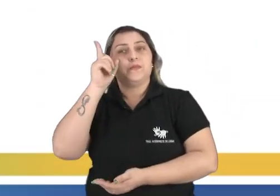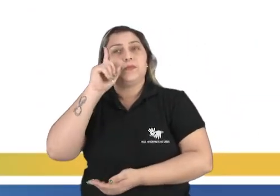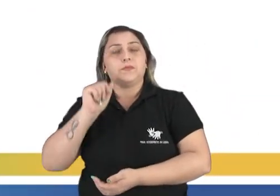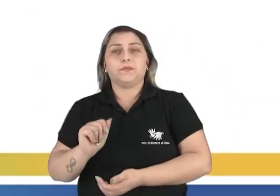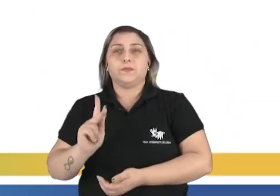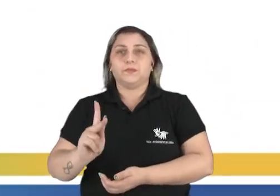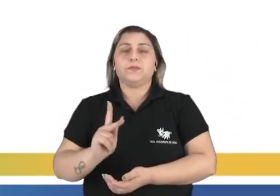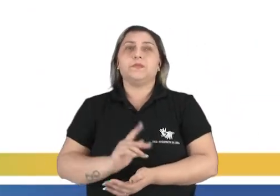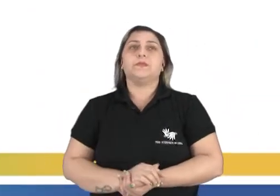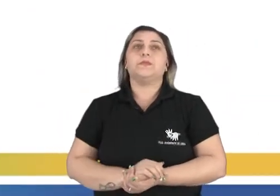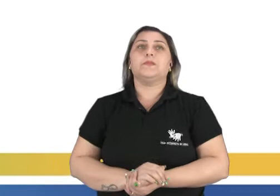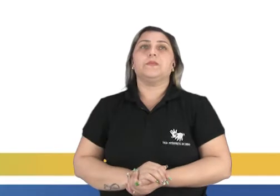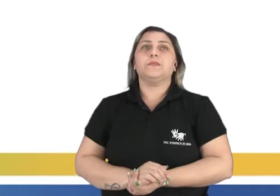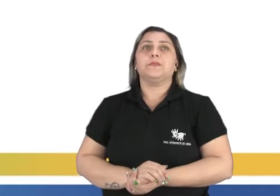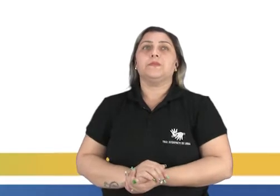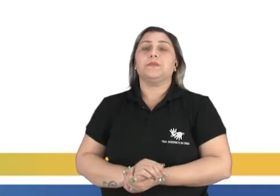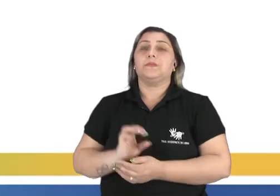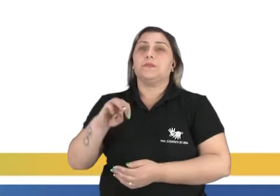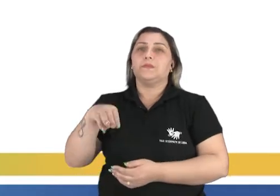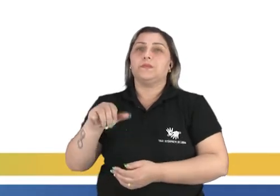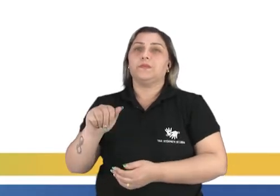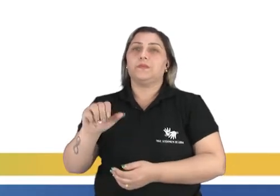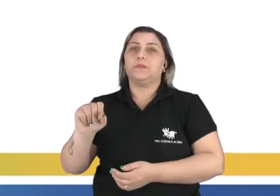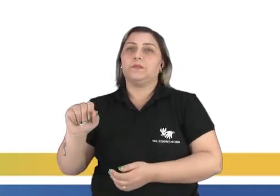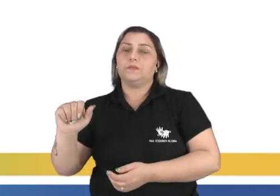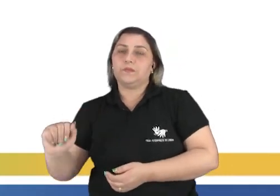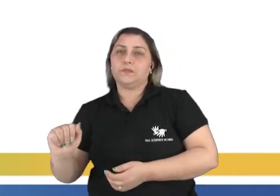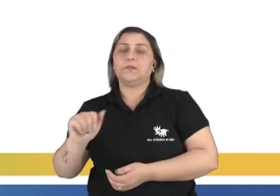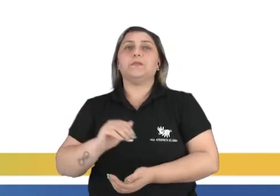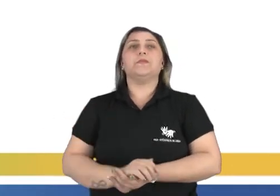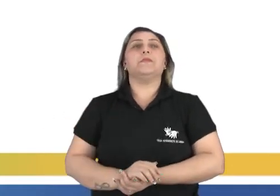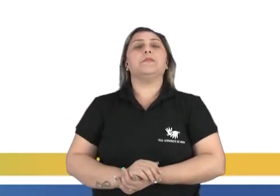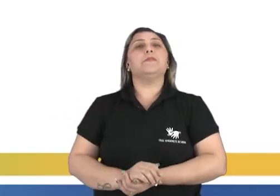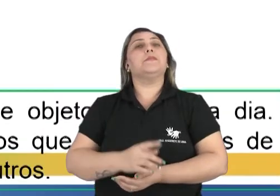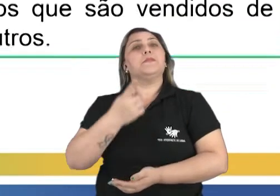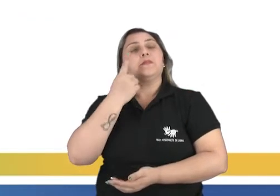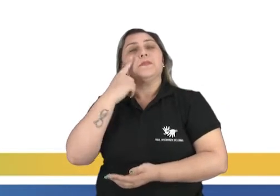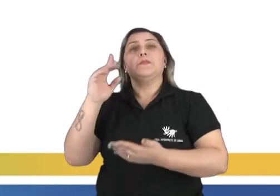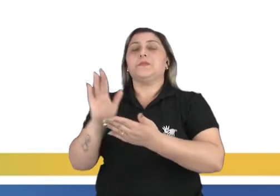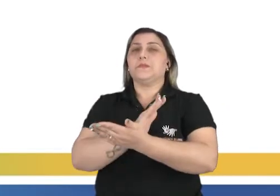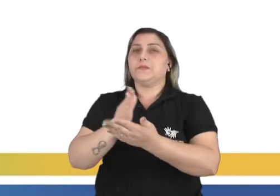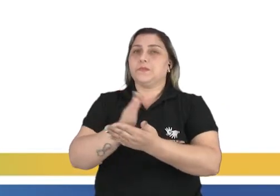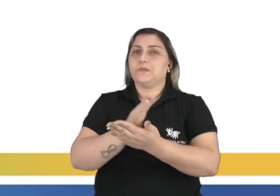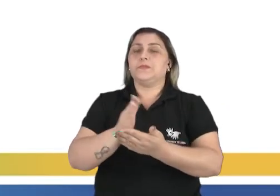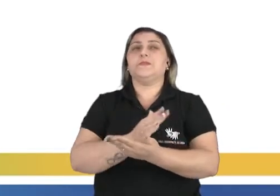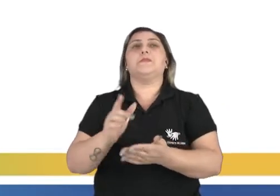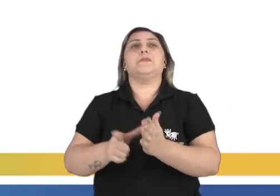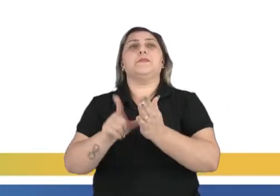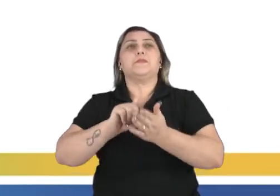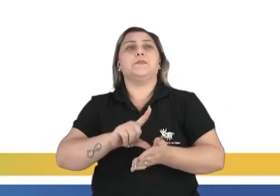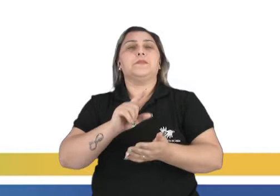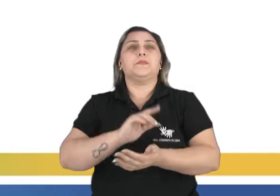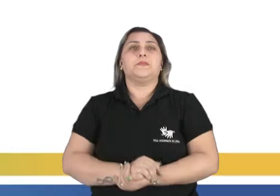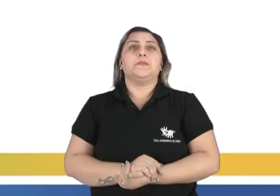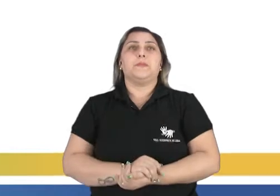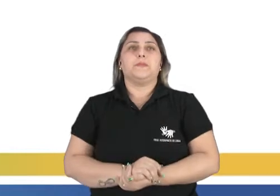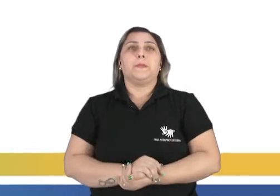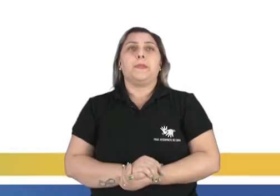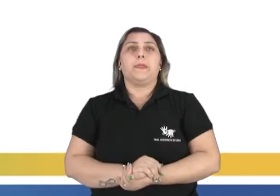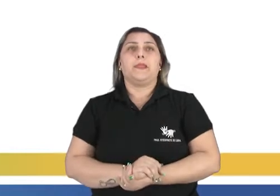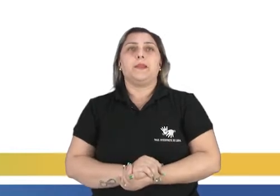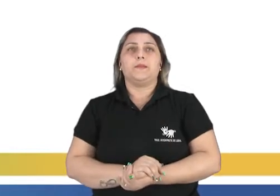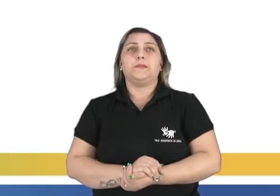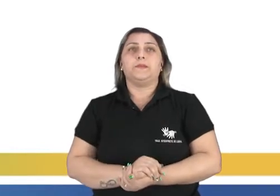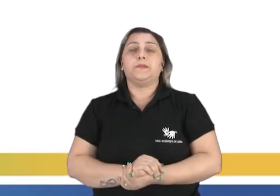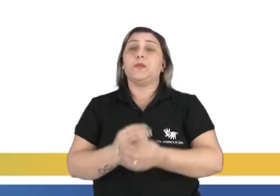tá ok? Então vamos falar sobre massa, tá ok? Mas vamos ver algumas definições antes disso, né? As medidas